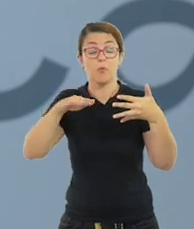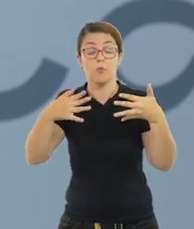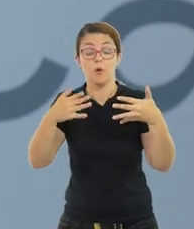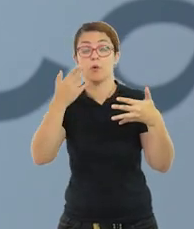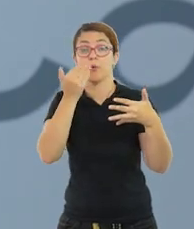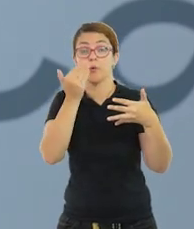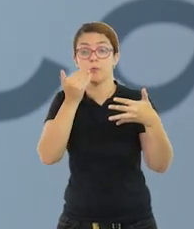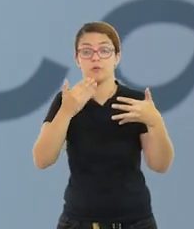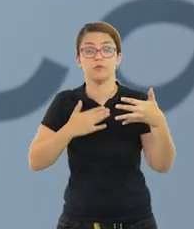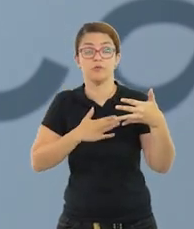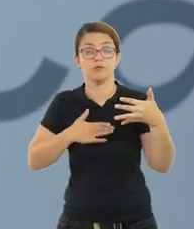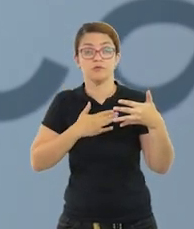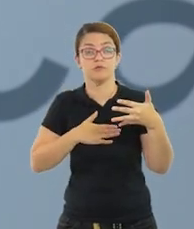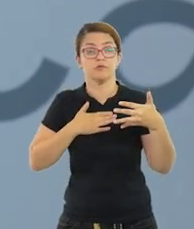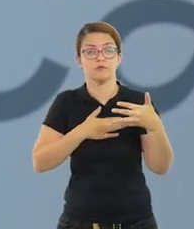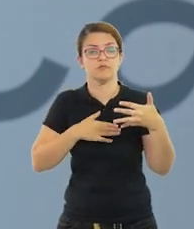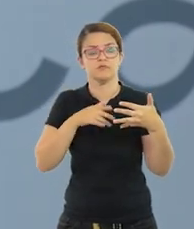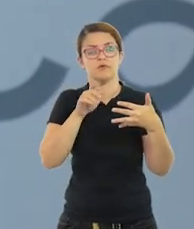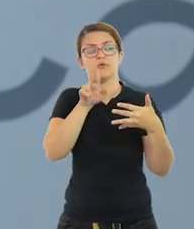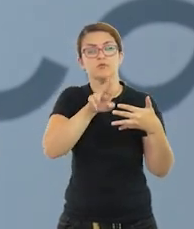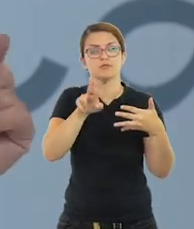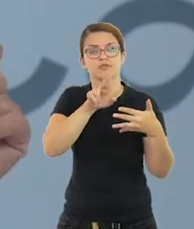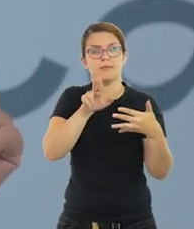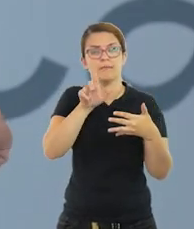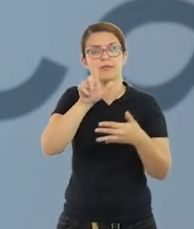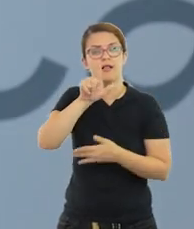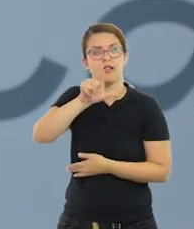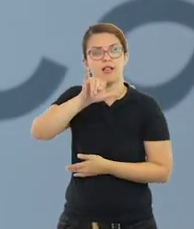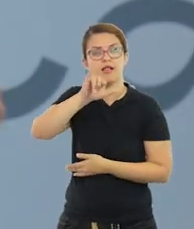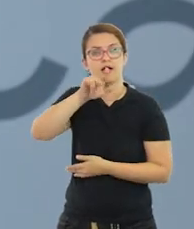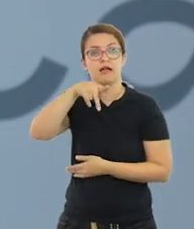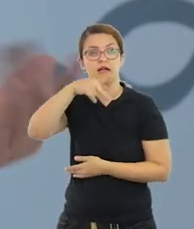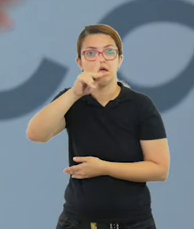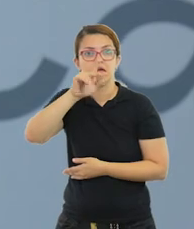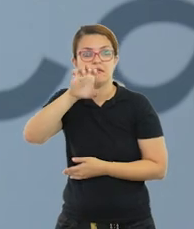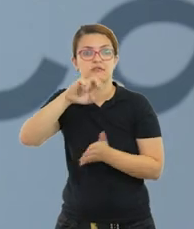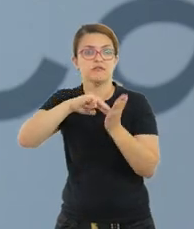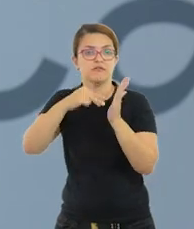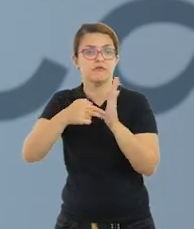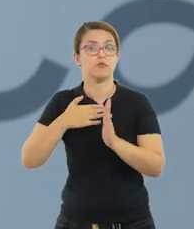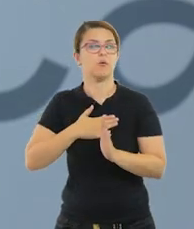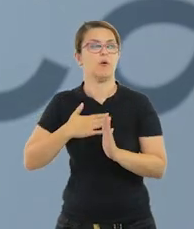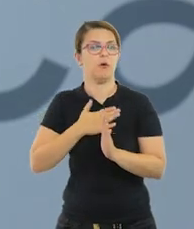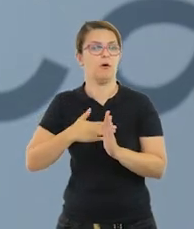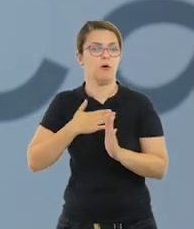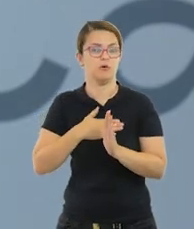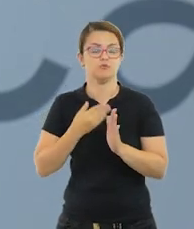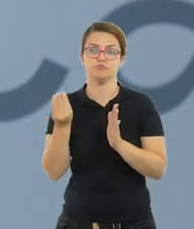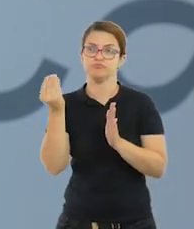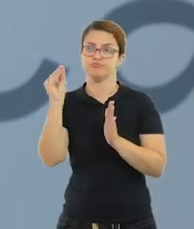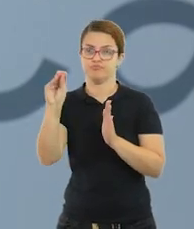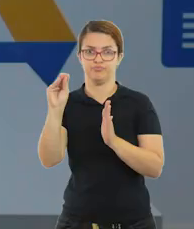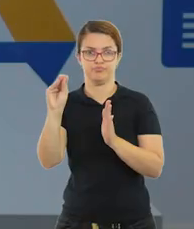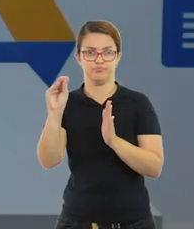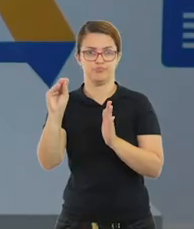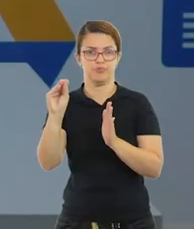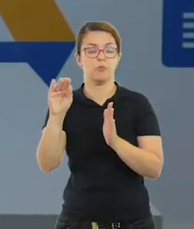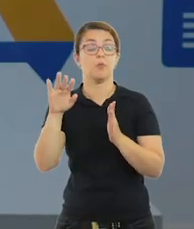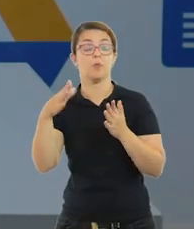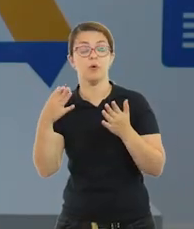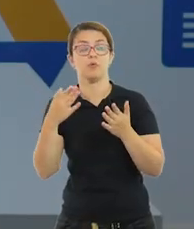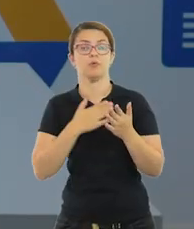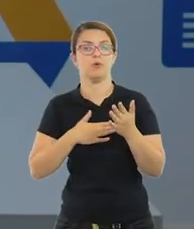vão usar a frase I like. O que é I like? Eu gosto. E aí você vai completar com a sua comida favorita.